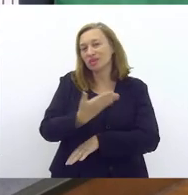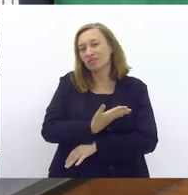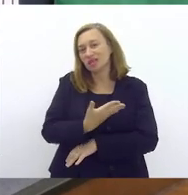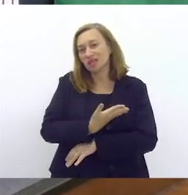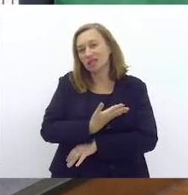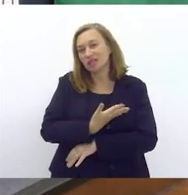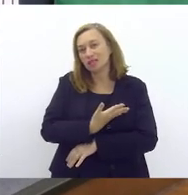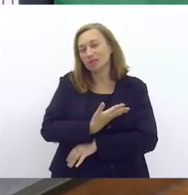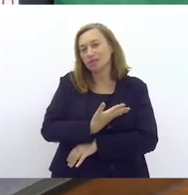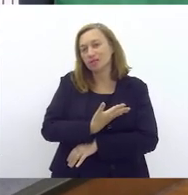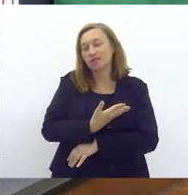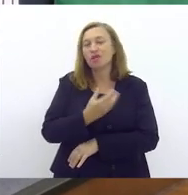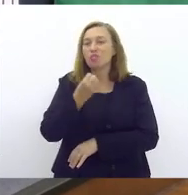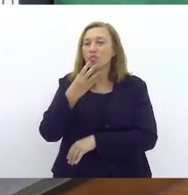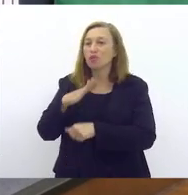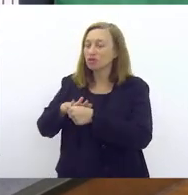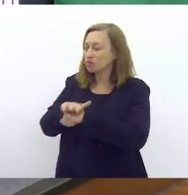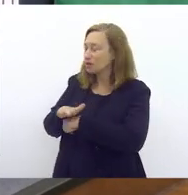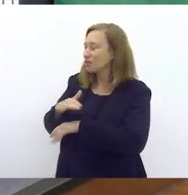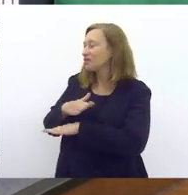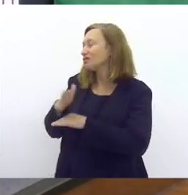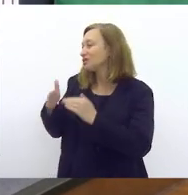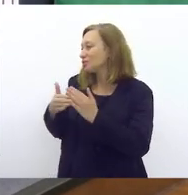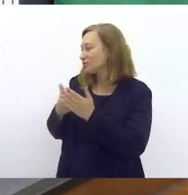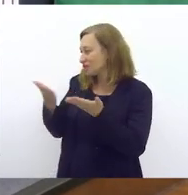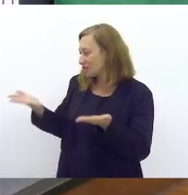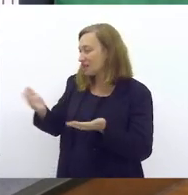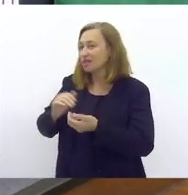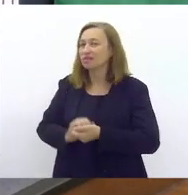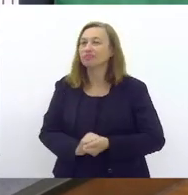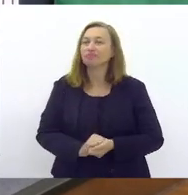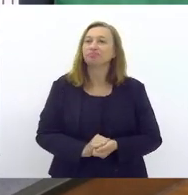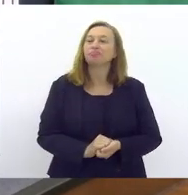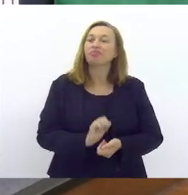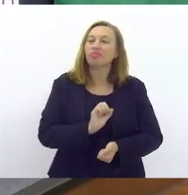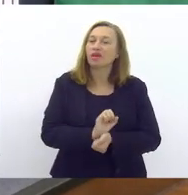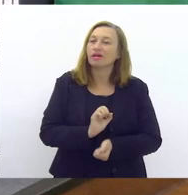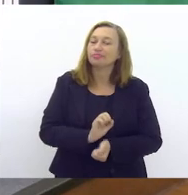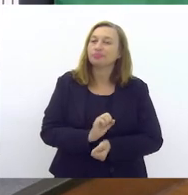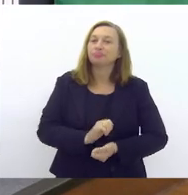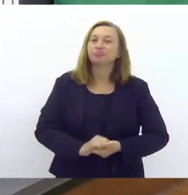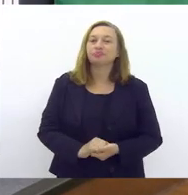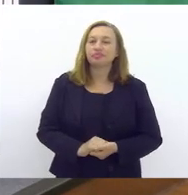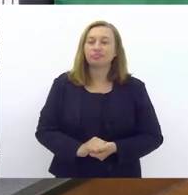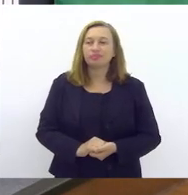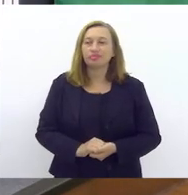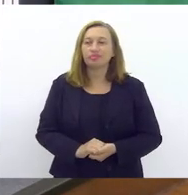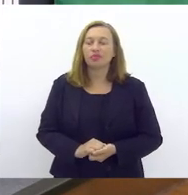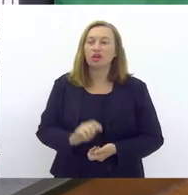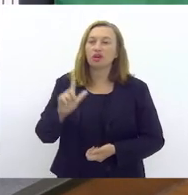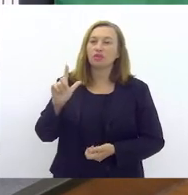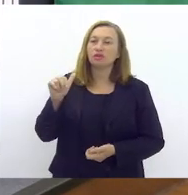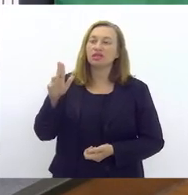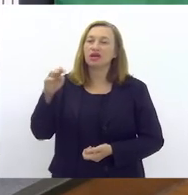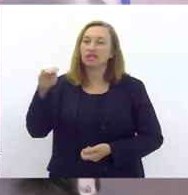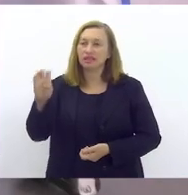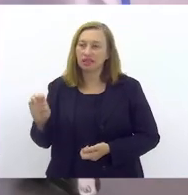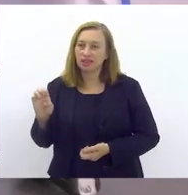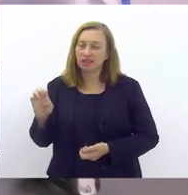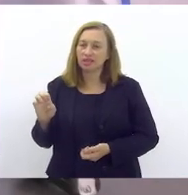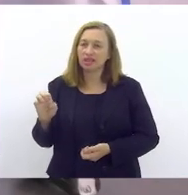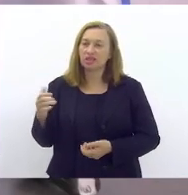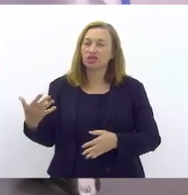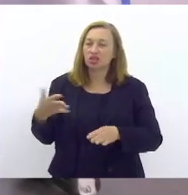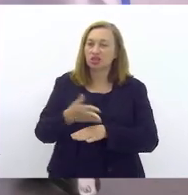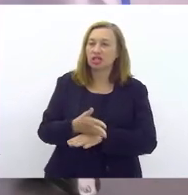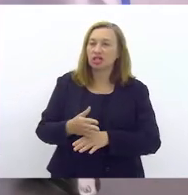meus amigos. Boa noite a todas e todos. Enquanto esperamos aqui a querida Luciane Cavalcante chegar, eu